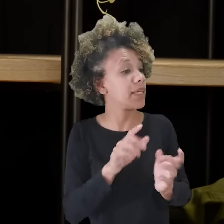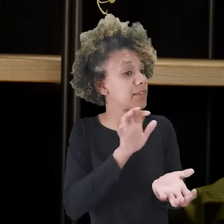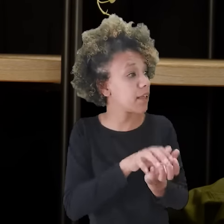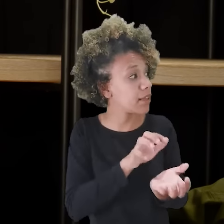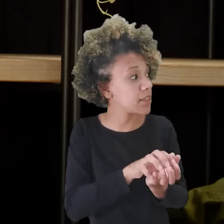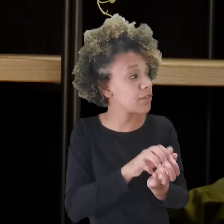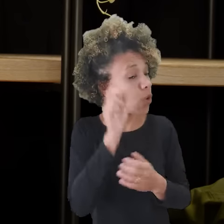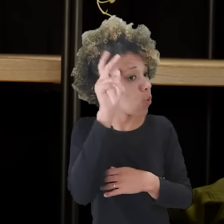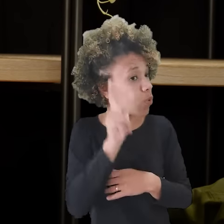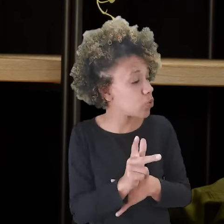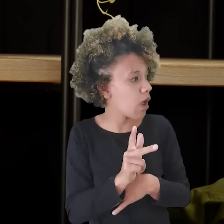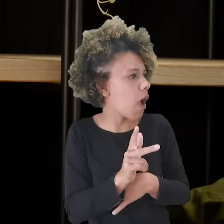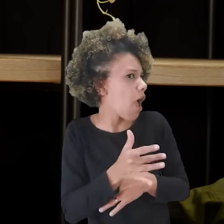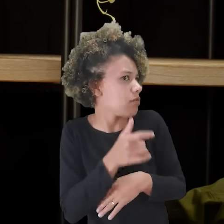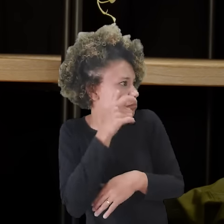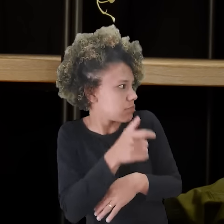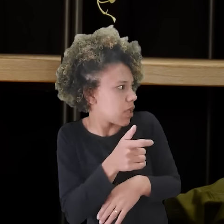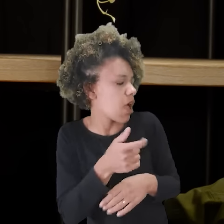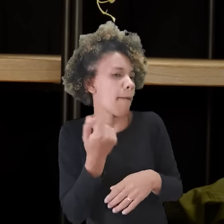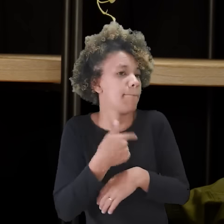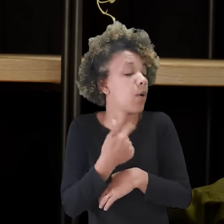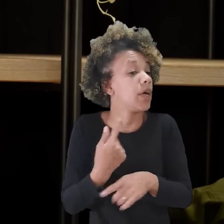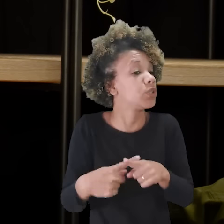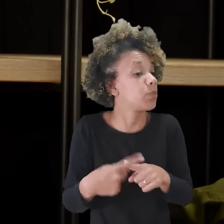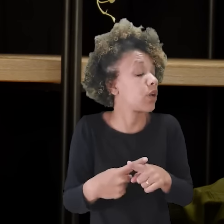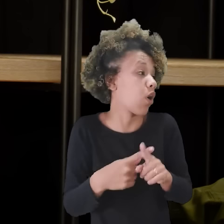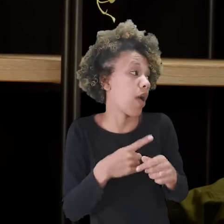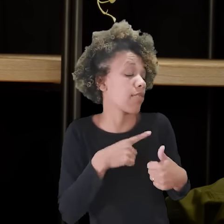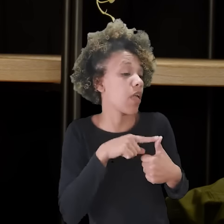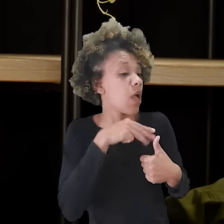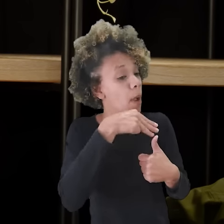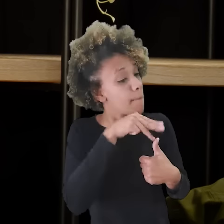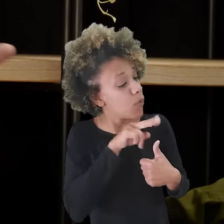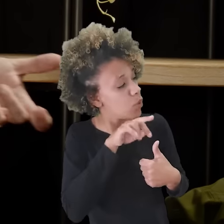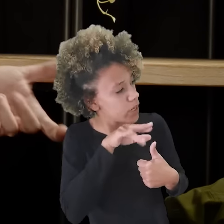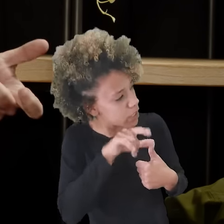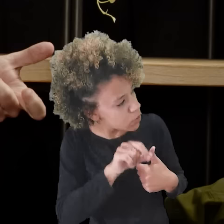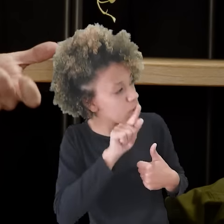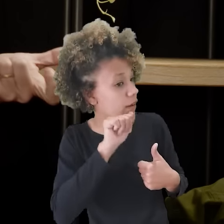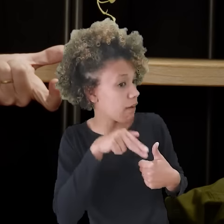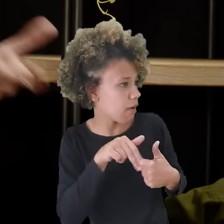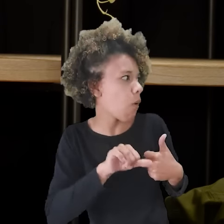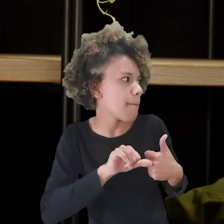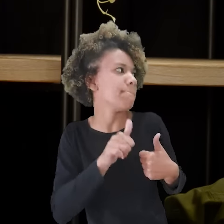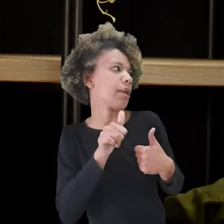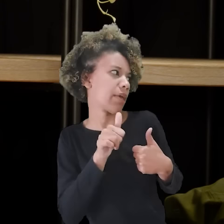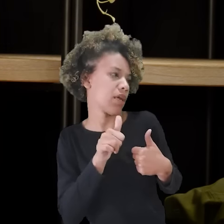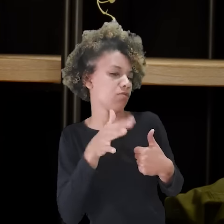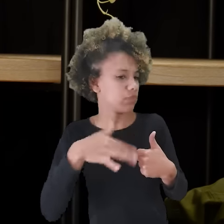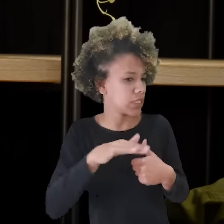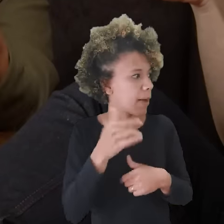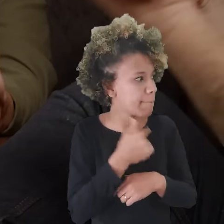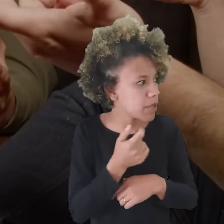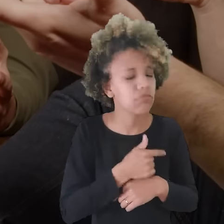Recife culturalmente é muito interessante até para comédia porque tem murilogan que foi o cara que eu acho que foi o primeiro desse dessa